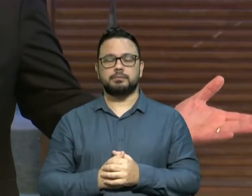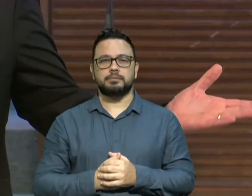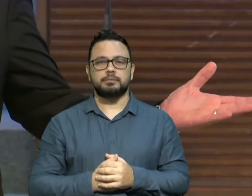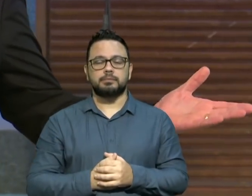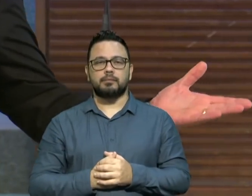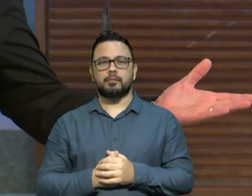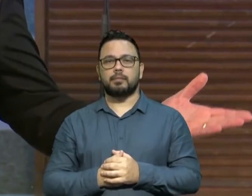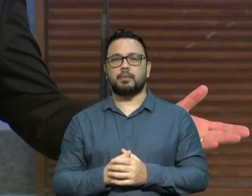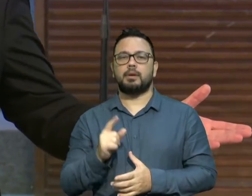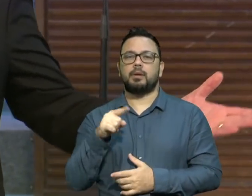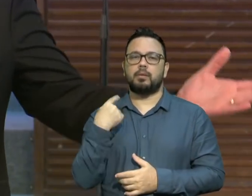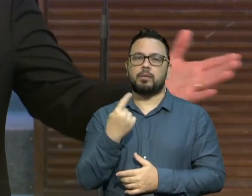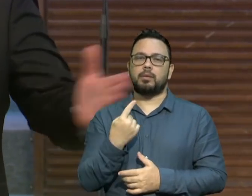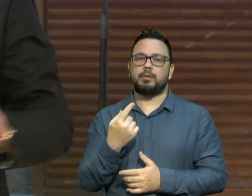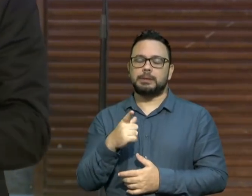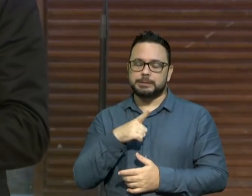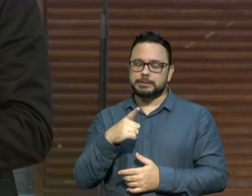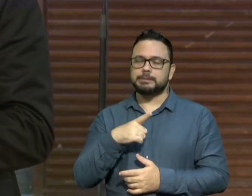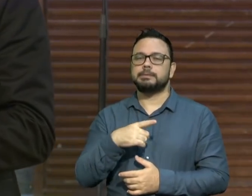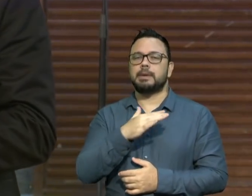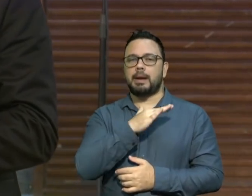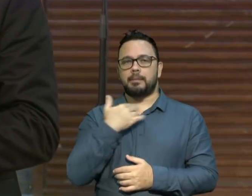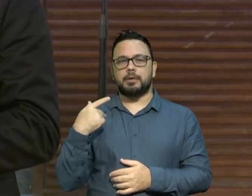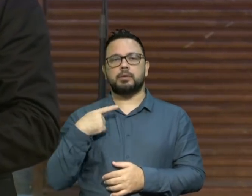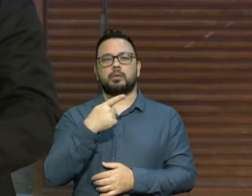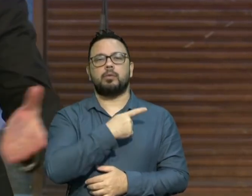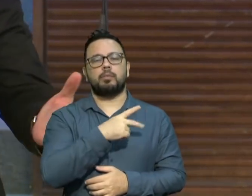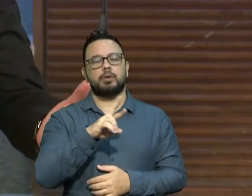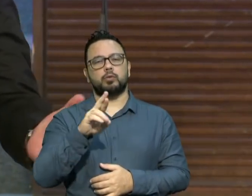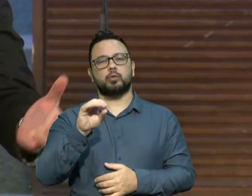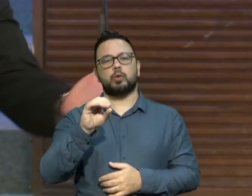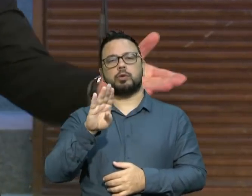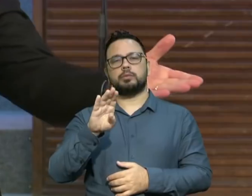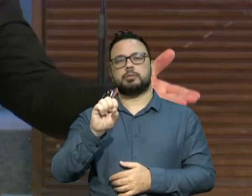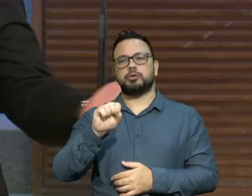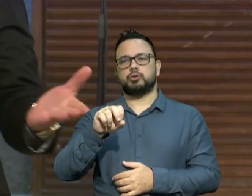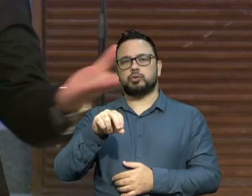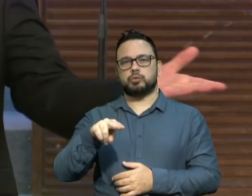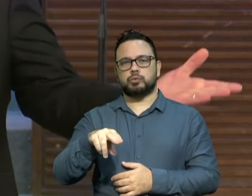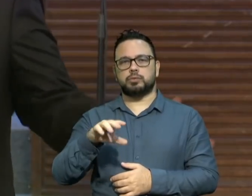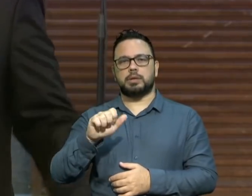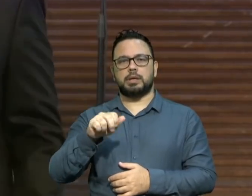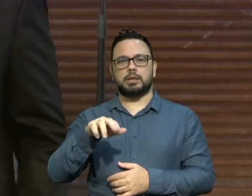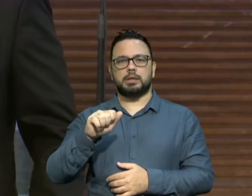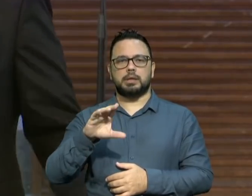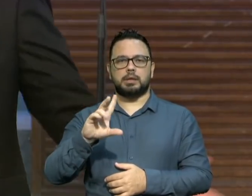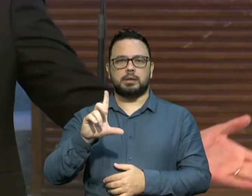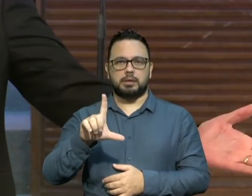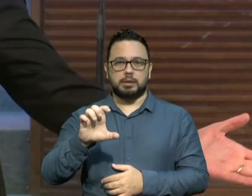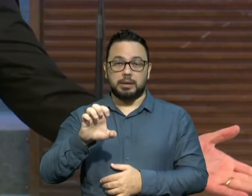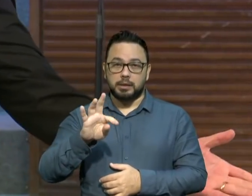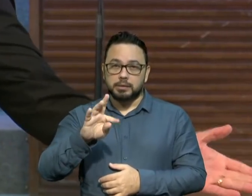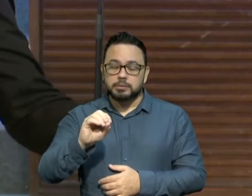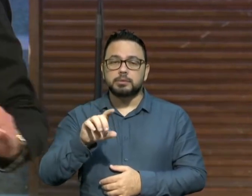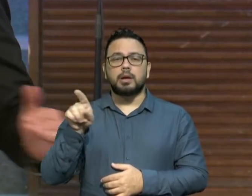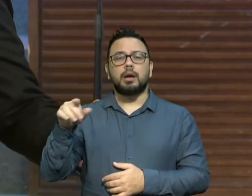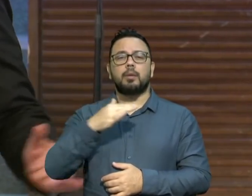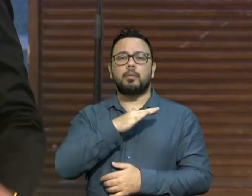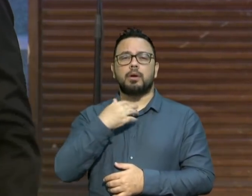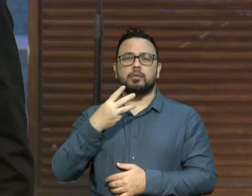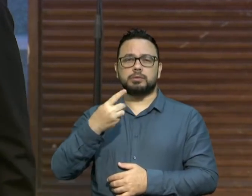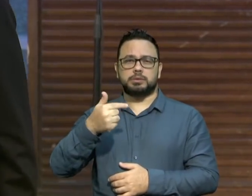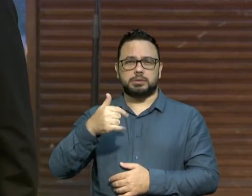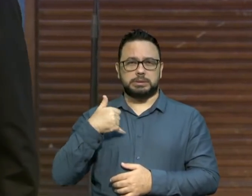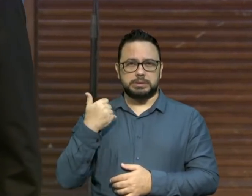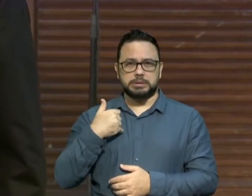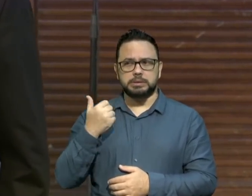um dos Heróis da Fé Pastor Robson Anacleto Dormiu foi para o quarto de dormir com 37 anos quer dizer que acabou tudo terminou